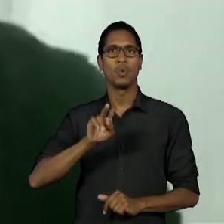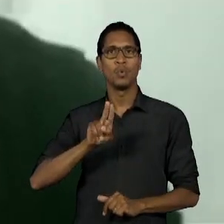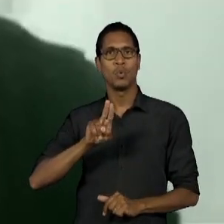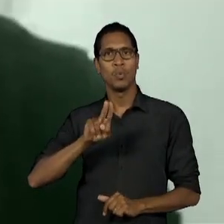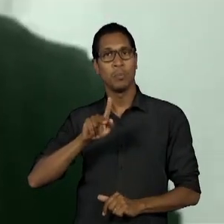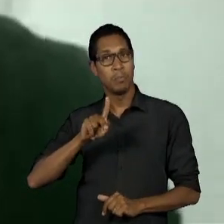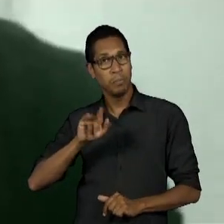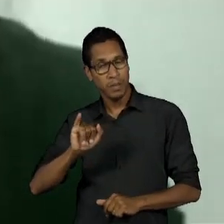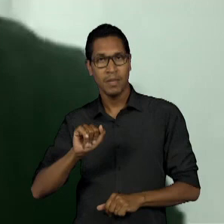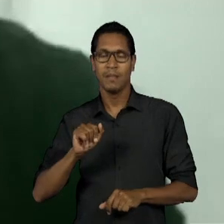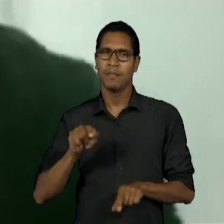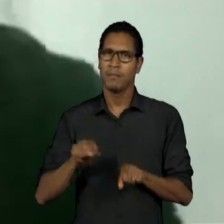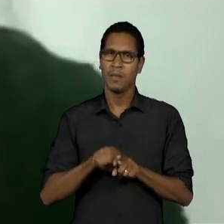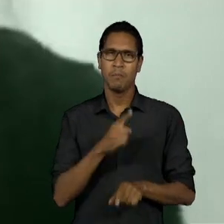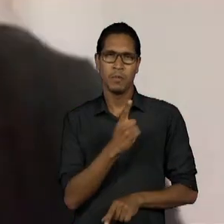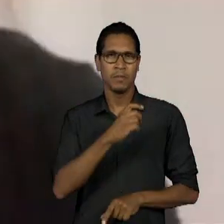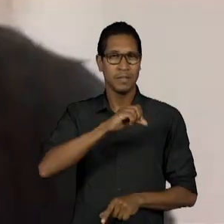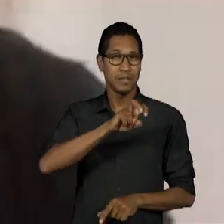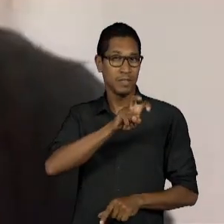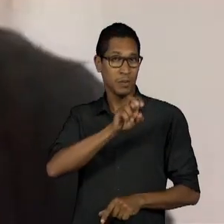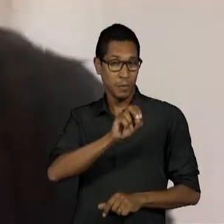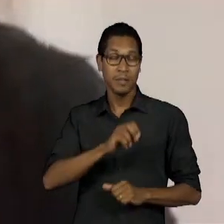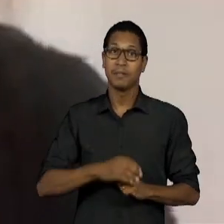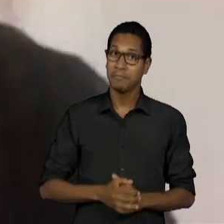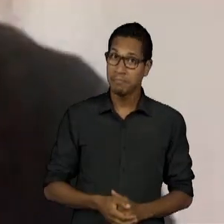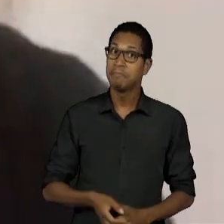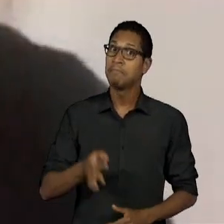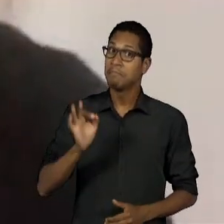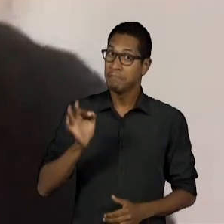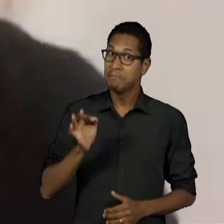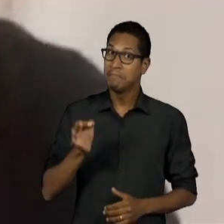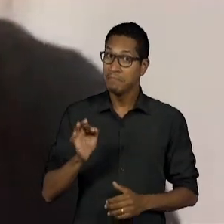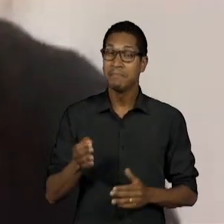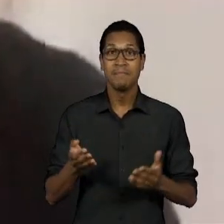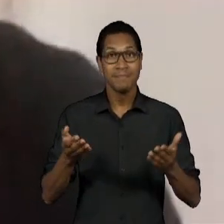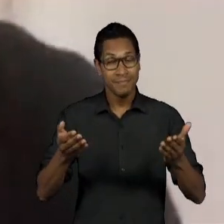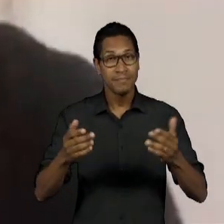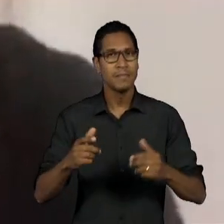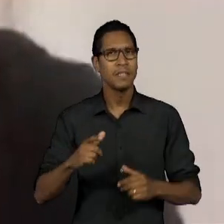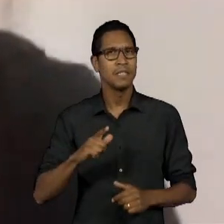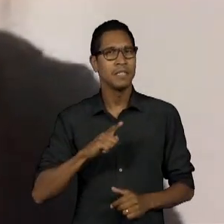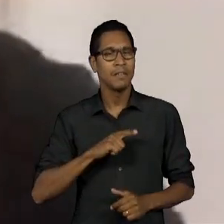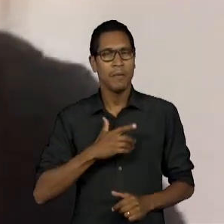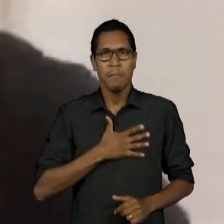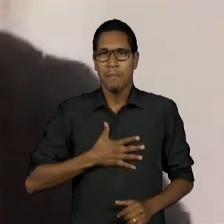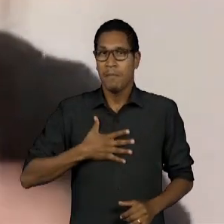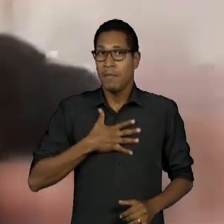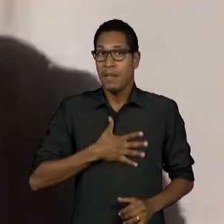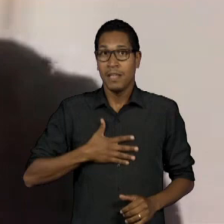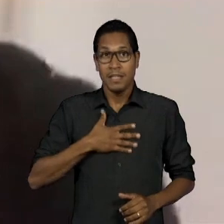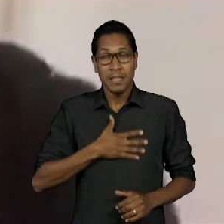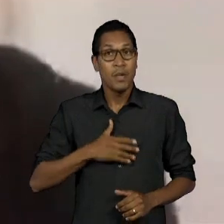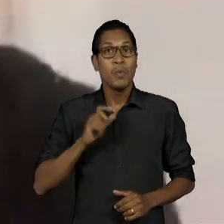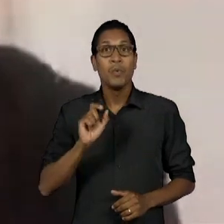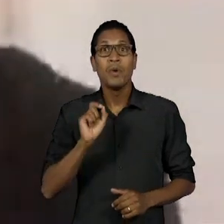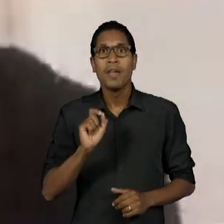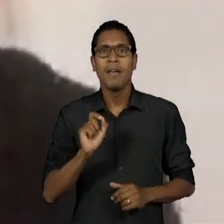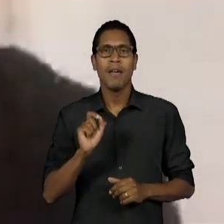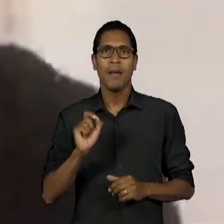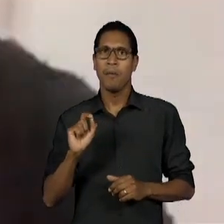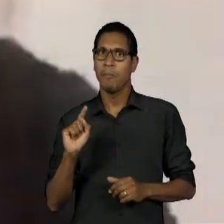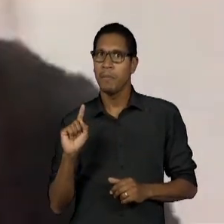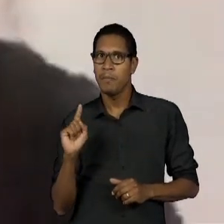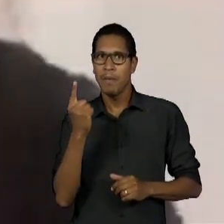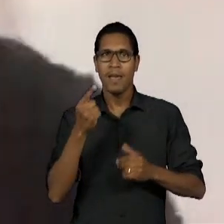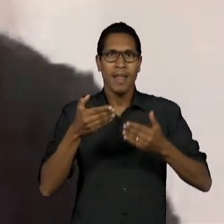Ah, claro, claro. Olha, eu tive a felicidade de assistir à abertura do